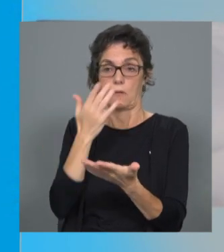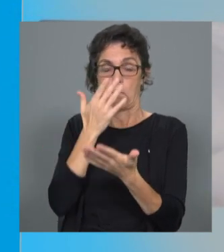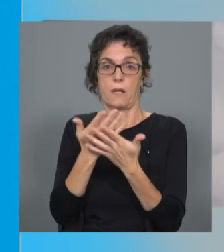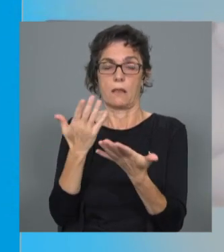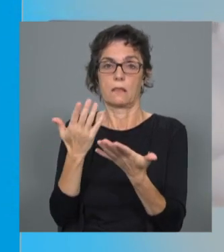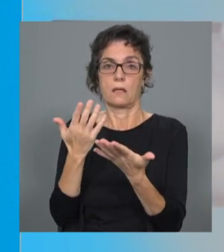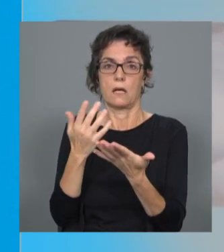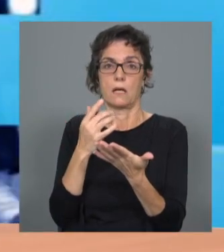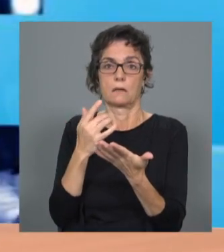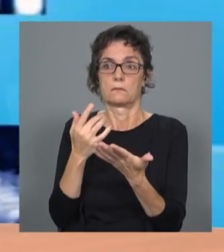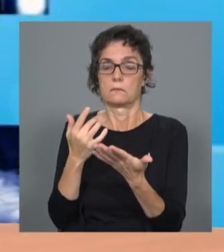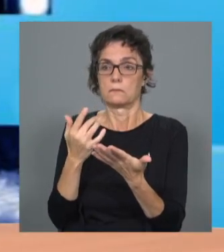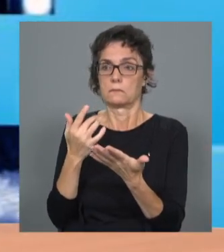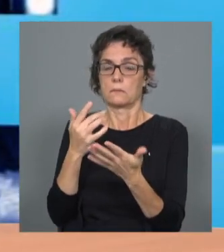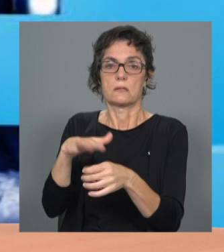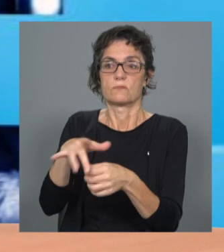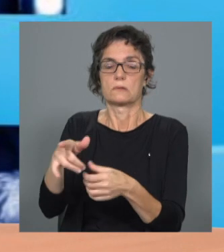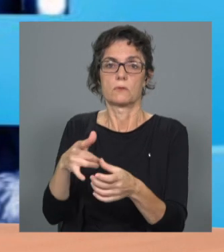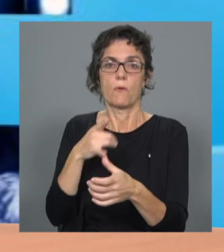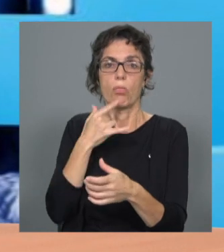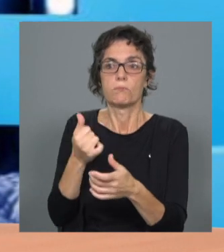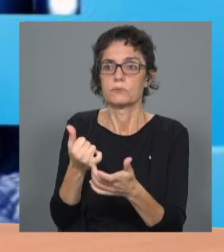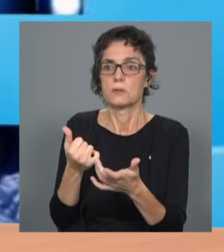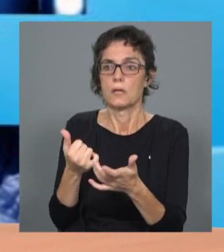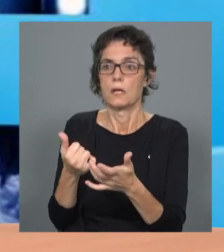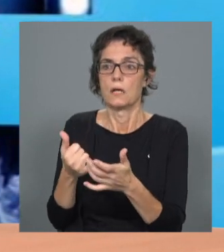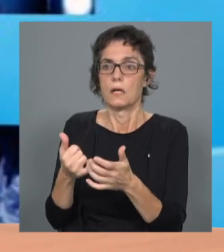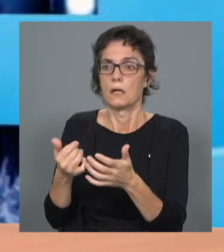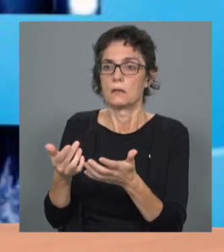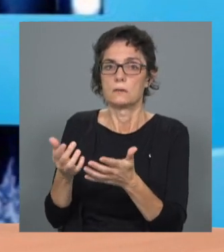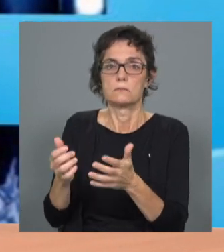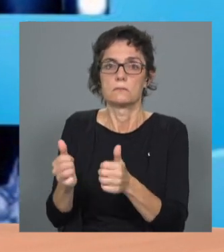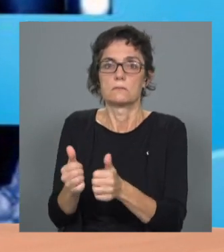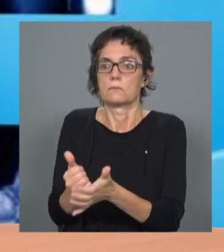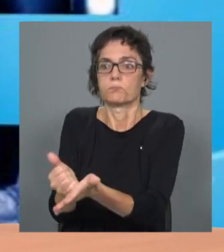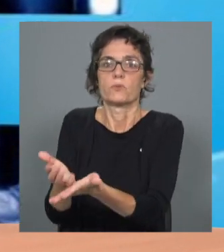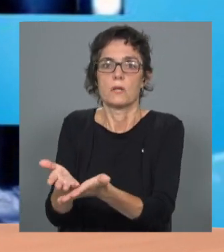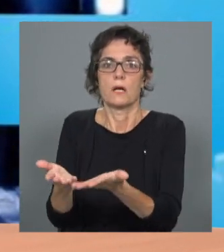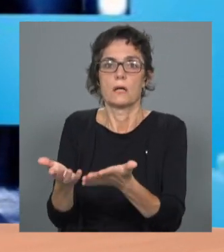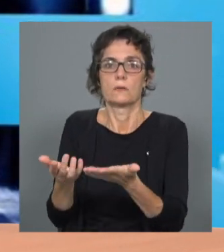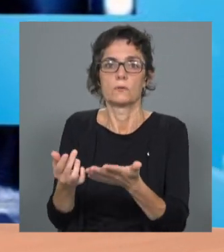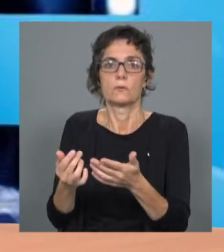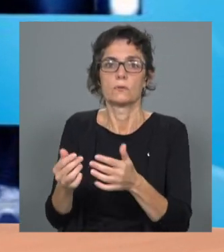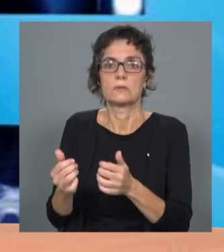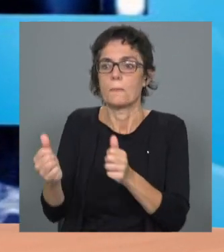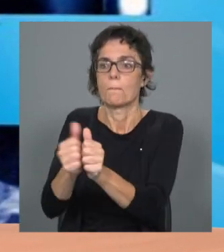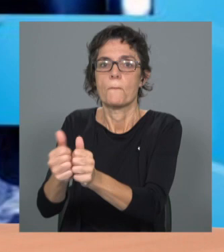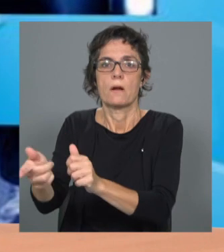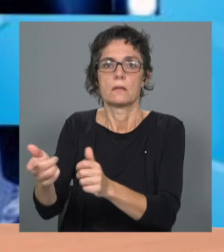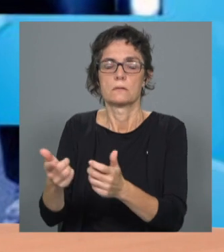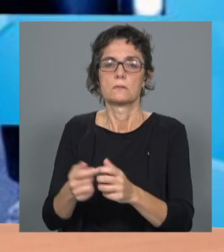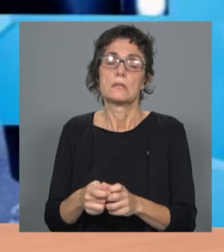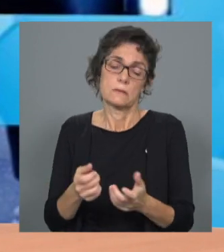pai, não é? Foi o meu irmão que eu fui ver ao Correio Cabral, eu não consegui porque eu estava em casa. Todo o processo do funeral,